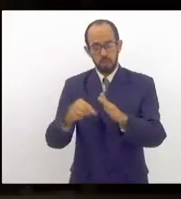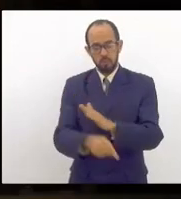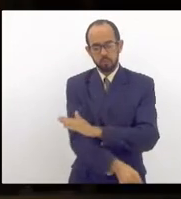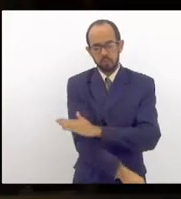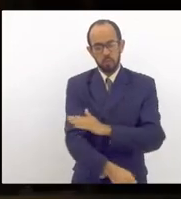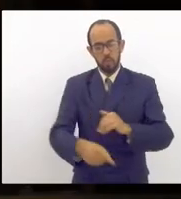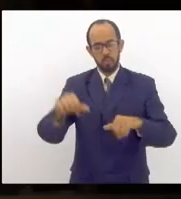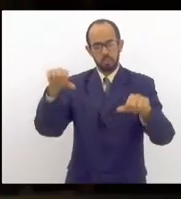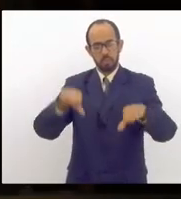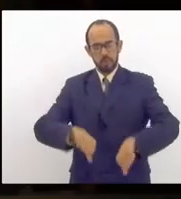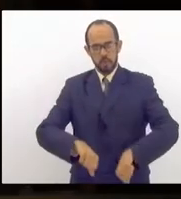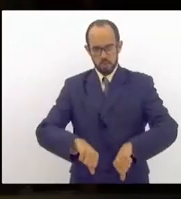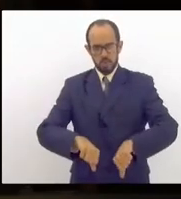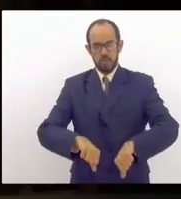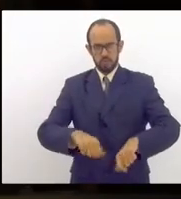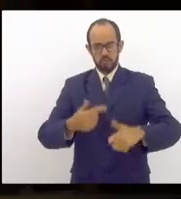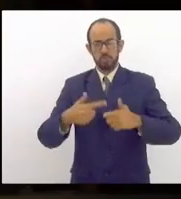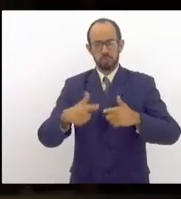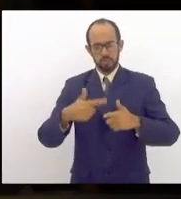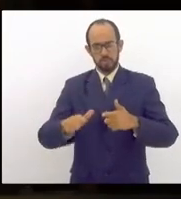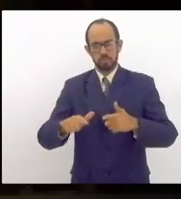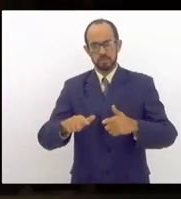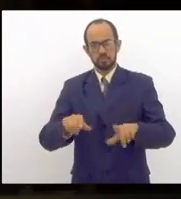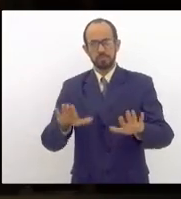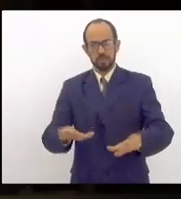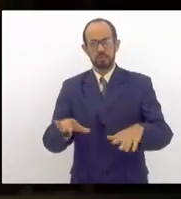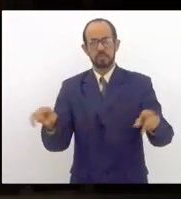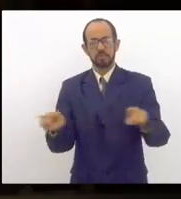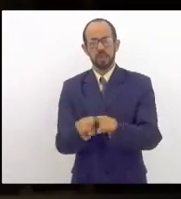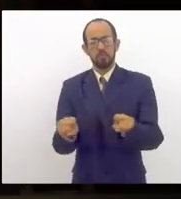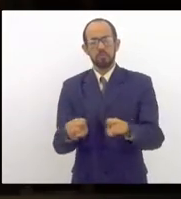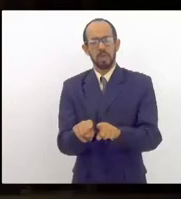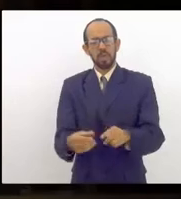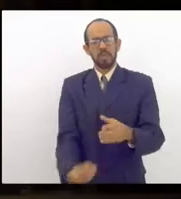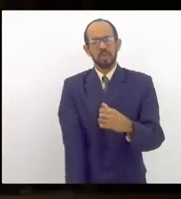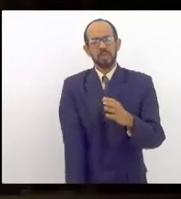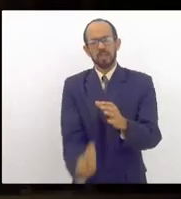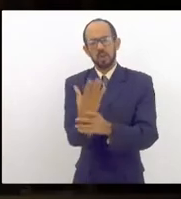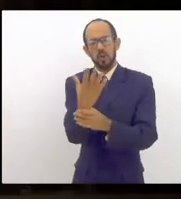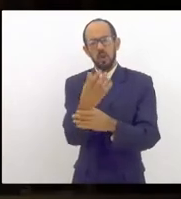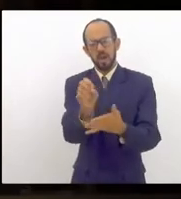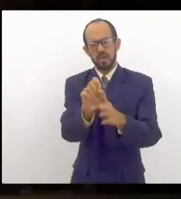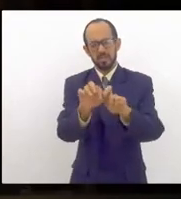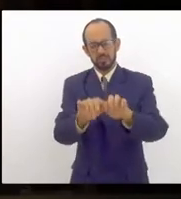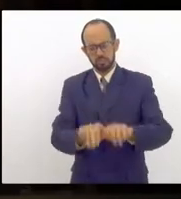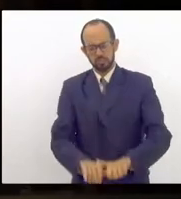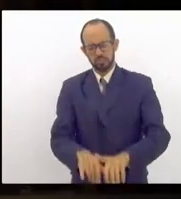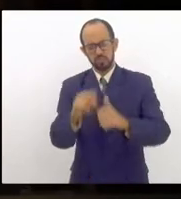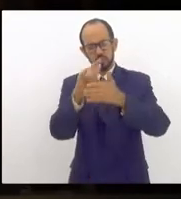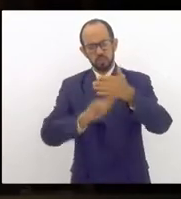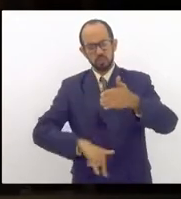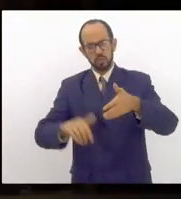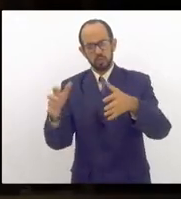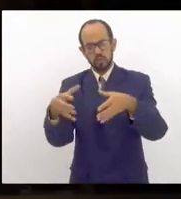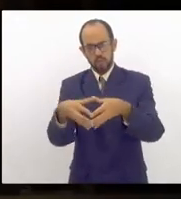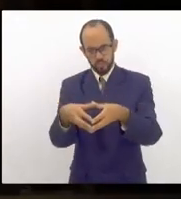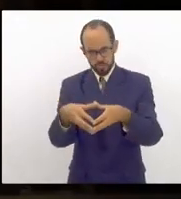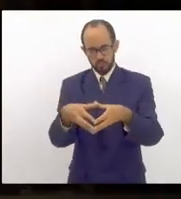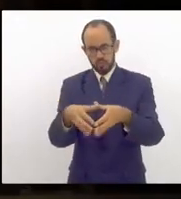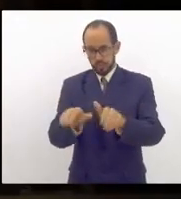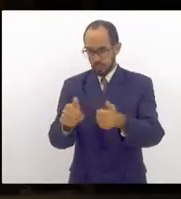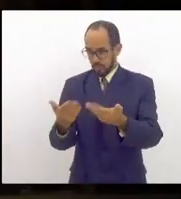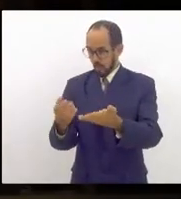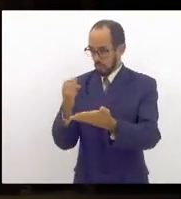tudo né mas também construiu né Essa escrita também de forma coletiva Então Mônica é